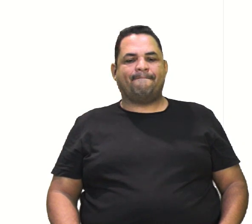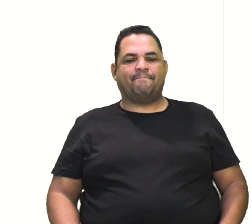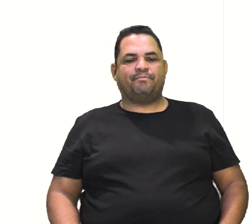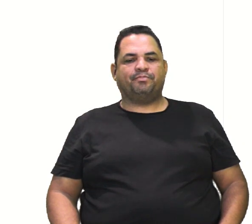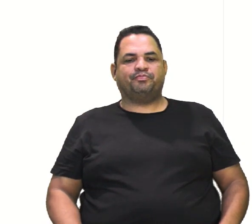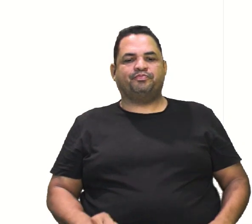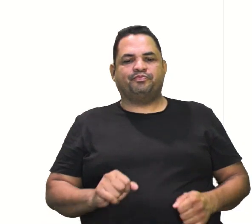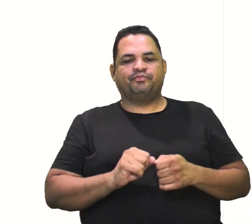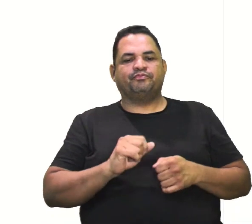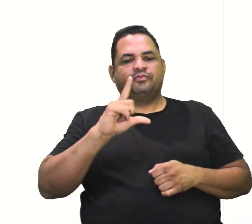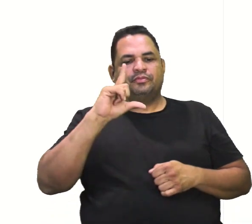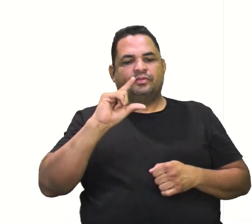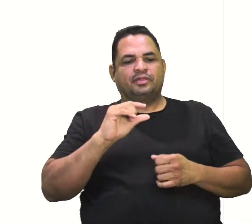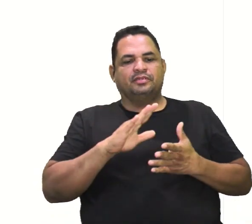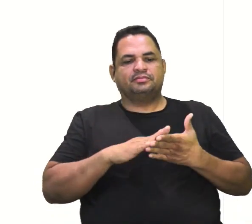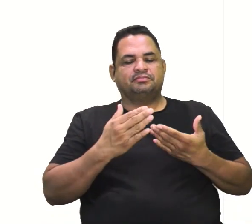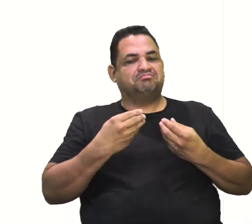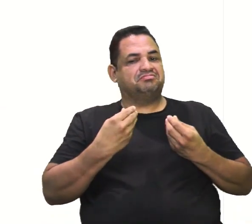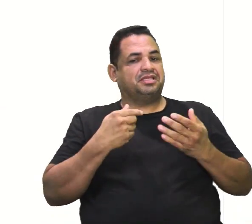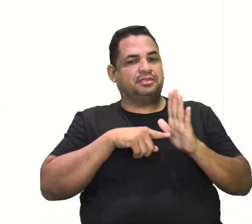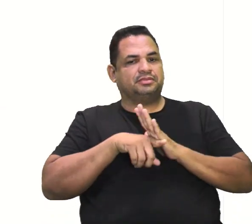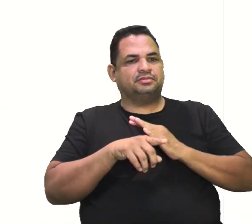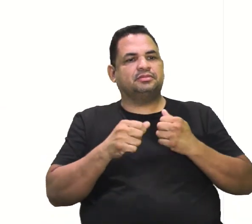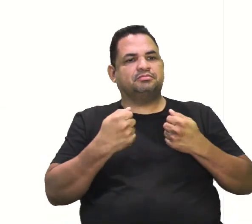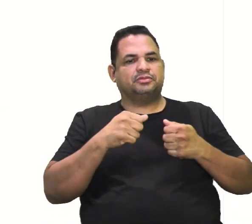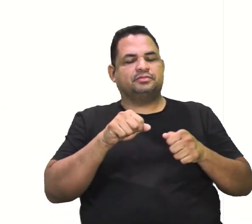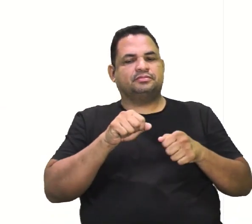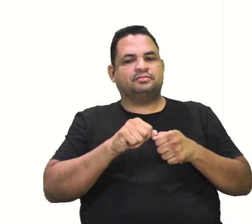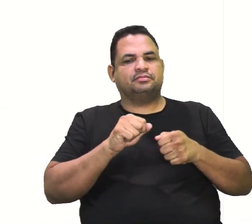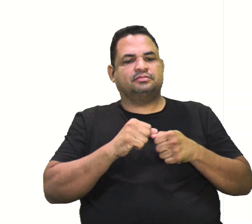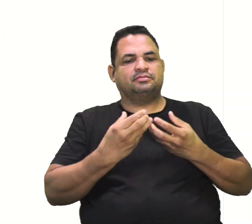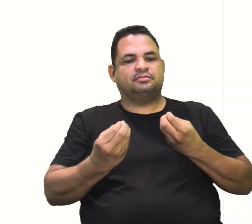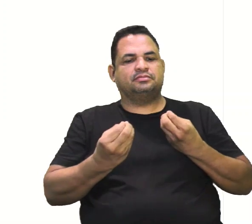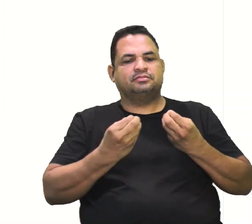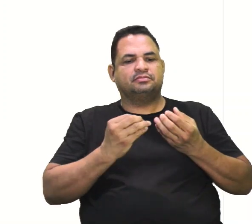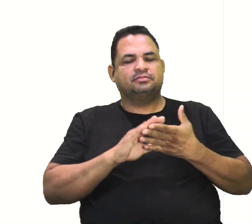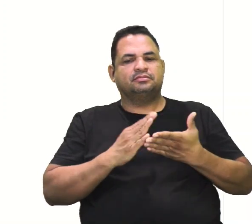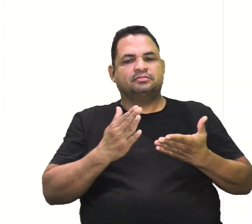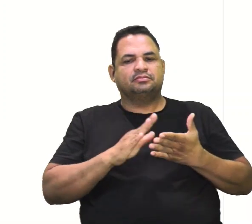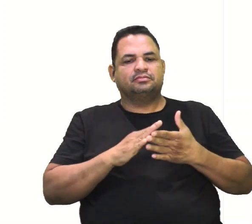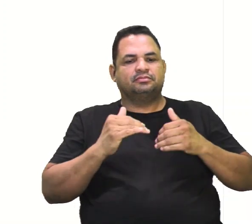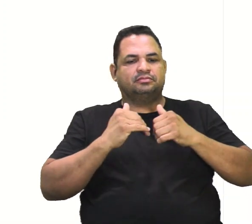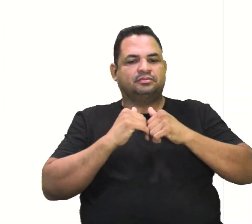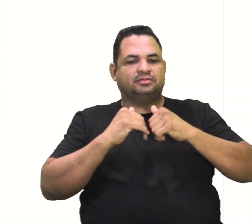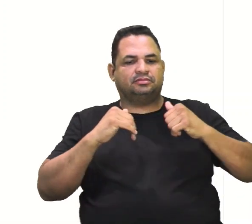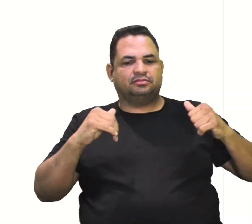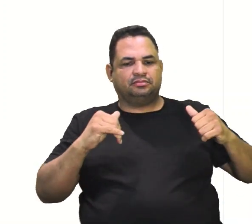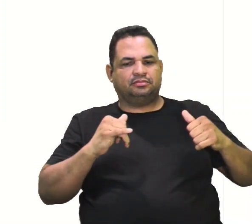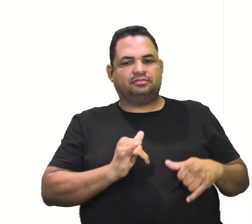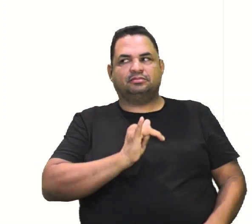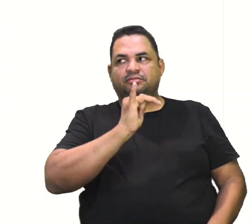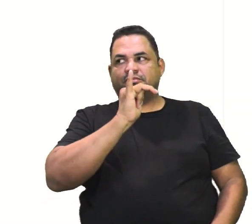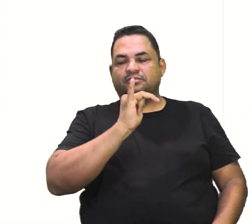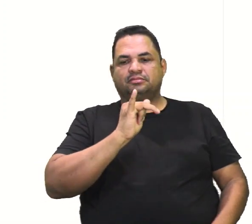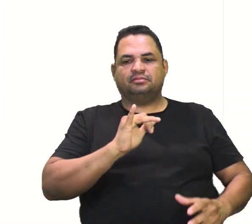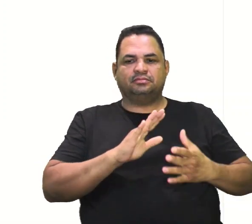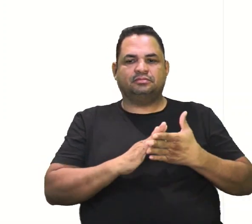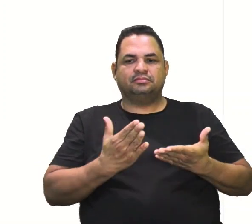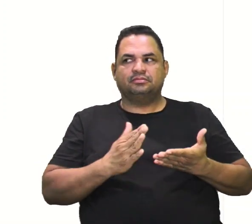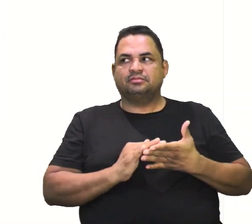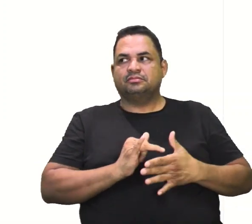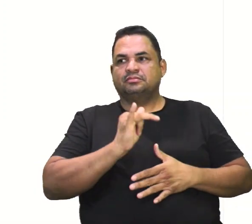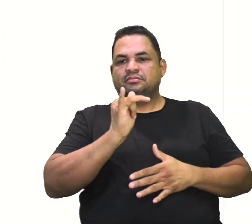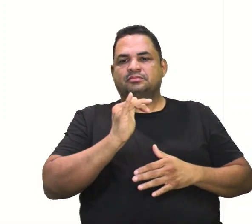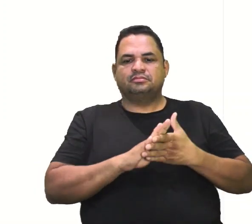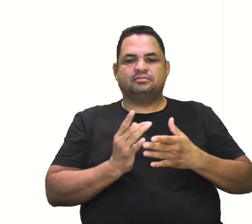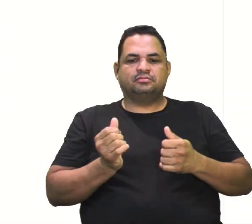Podemos fazer a reduzida? Sim. Ele não está pedindo, mas a gente pode fazer. Como a gente faz a reduzida? Isolando o y. Então, tudo que tem y